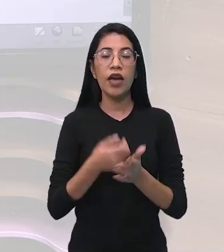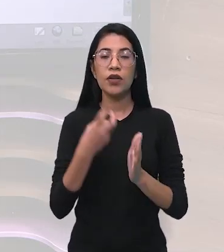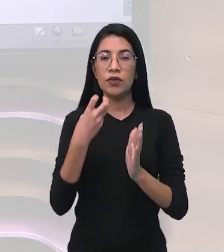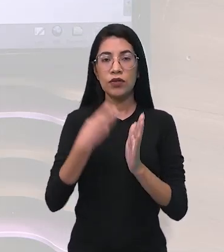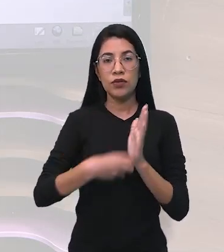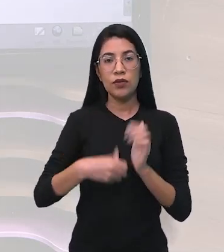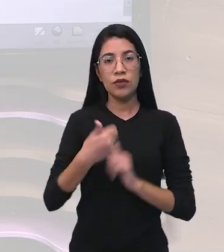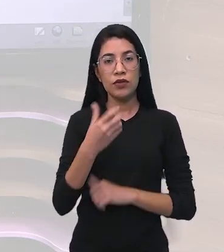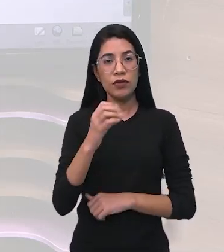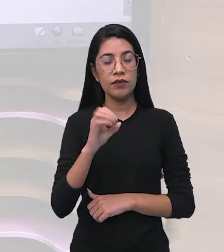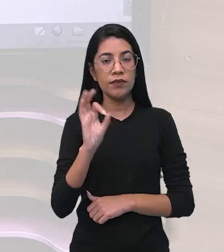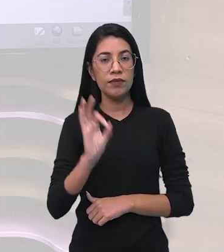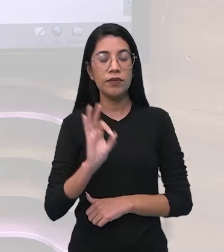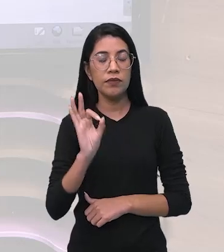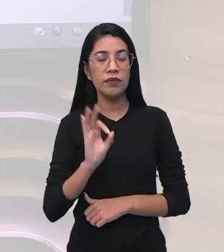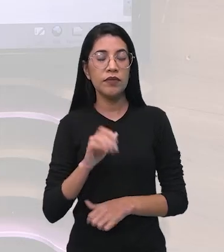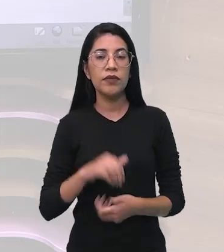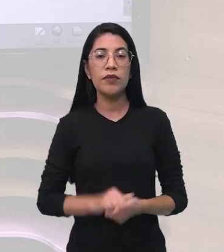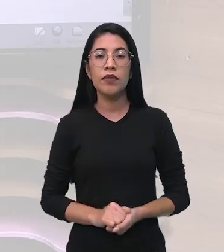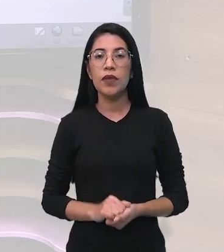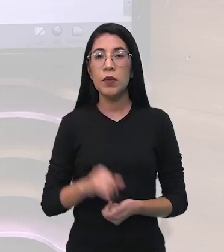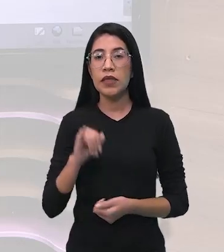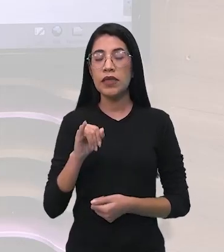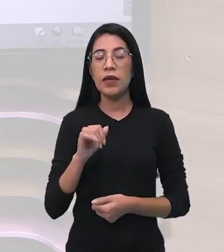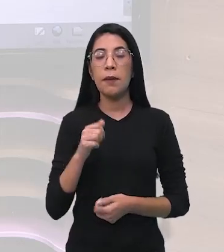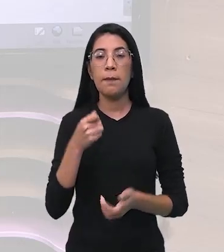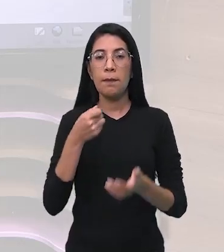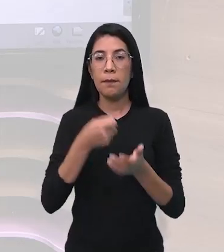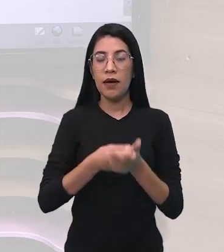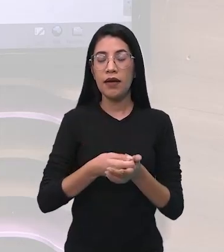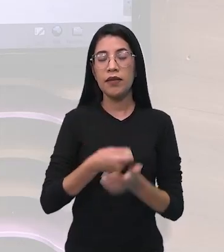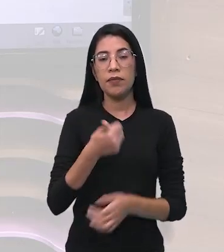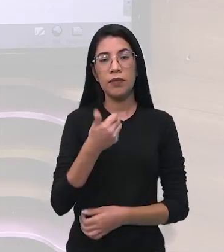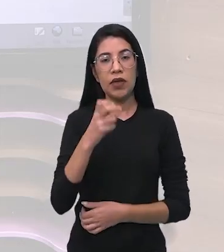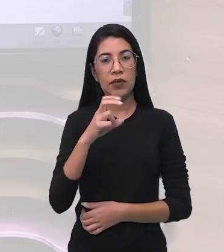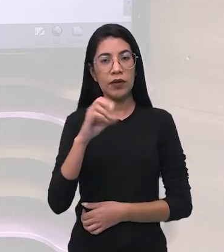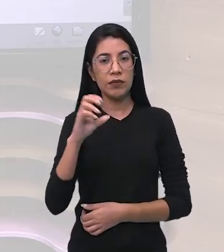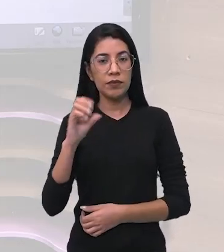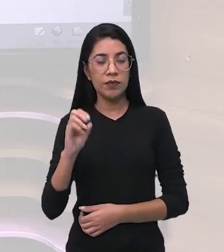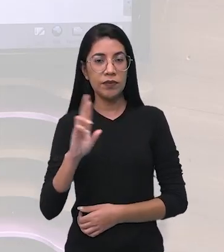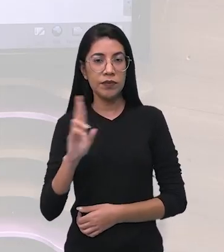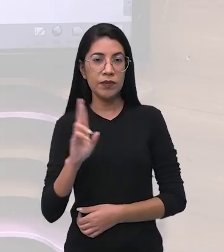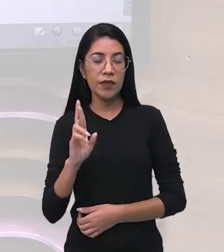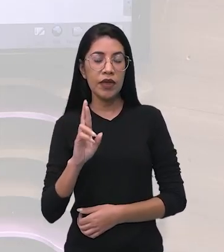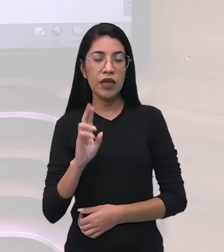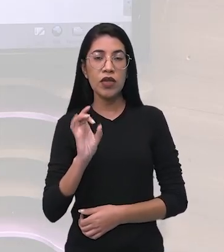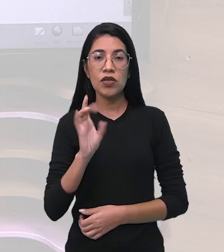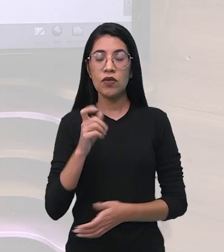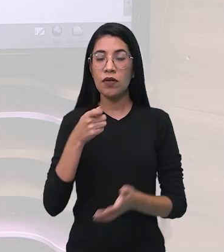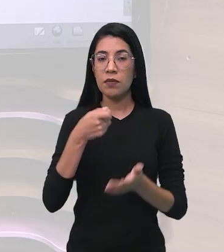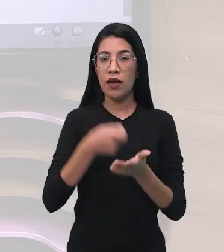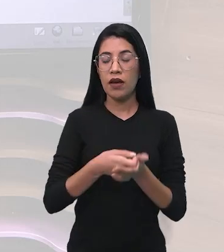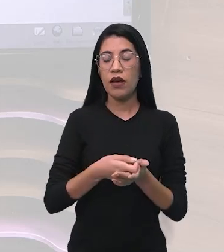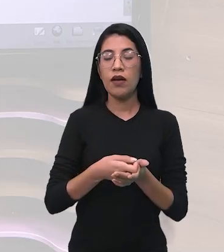10%. Então, ao invés de pagar R$1.500, ele irá pagar apenas